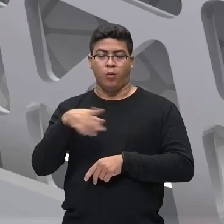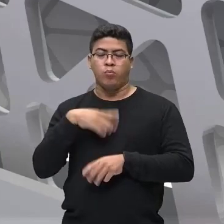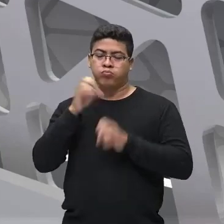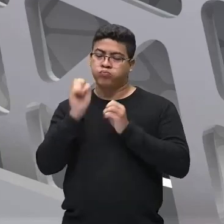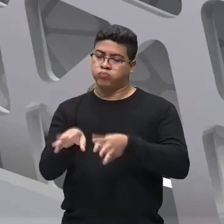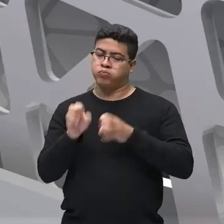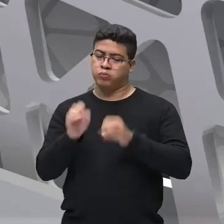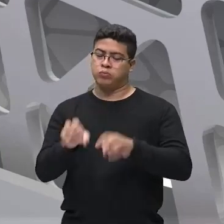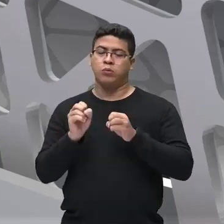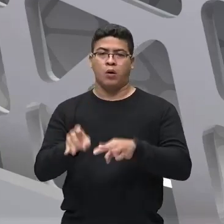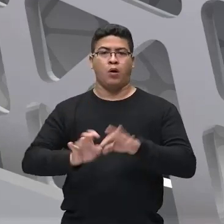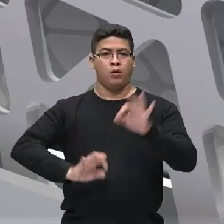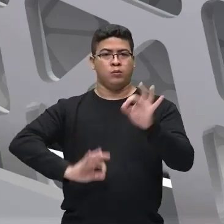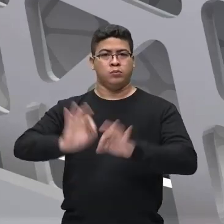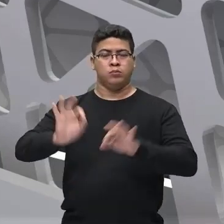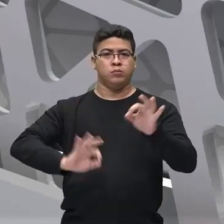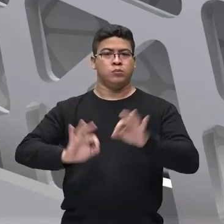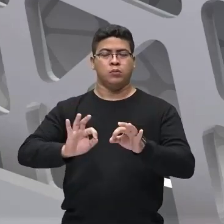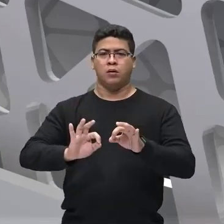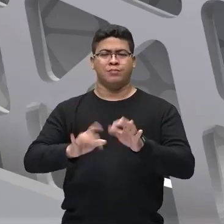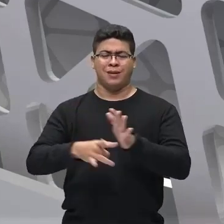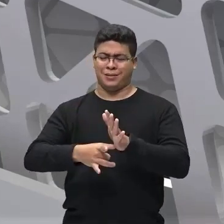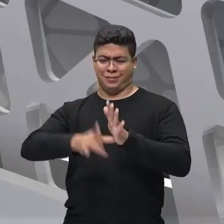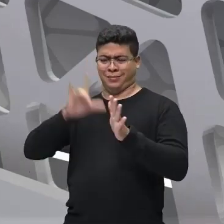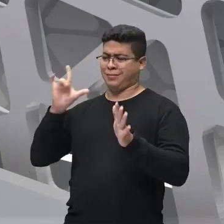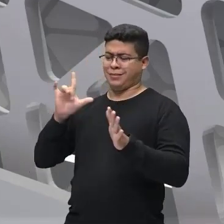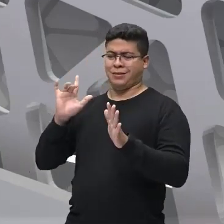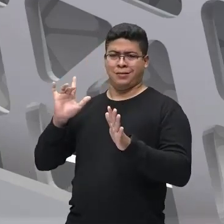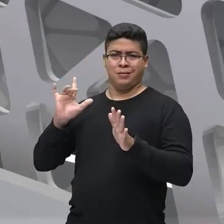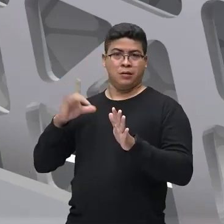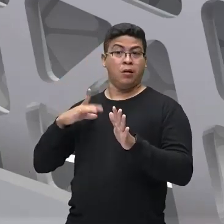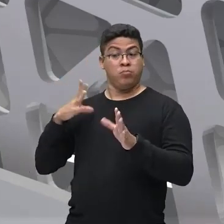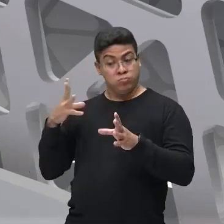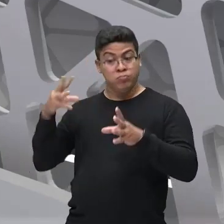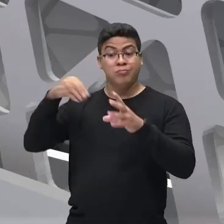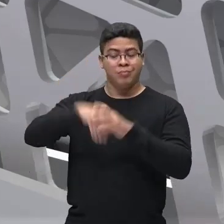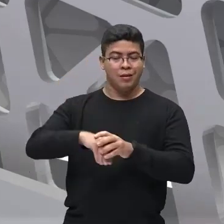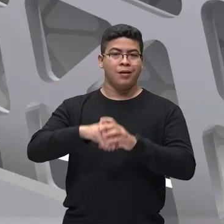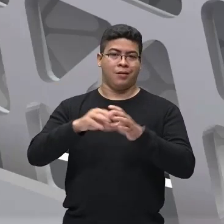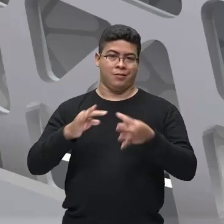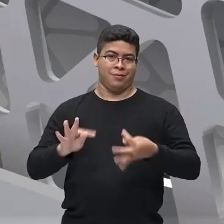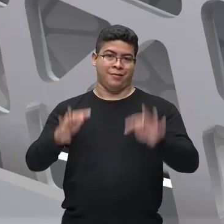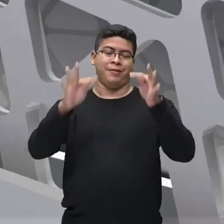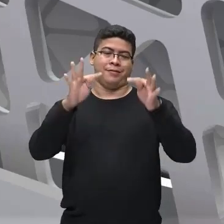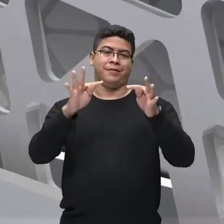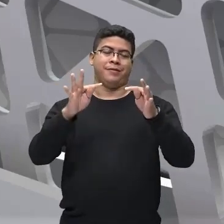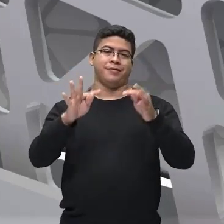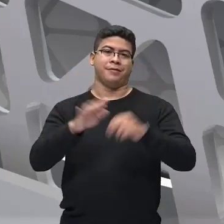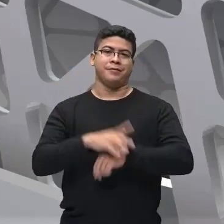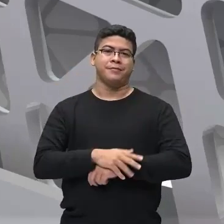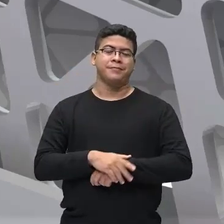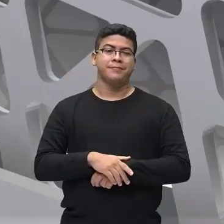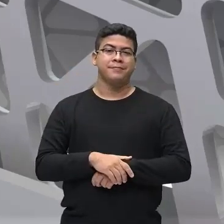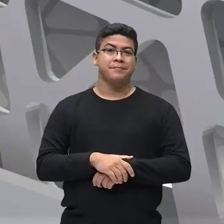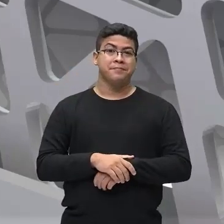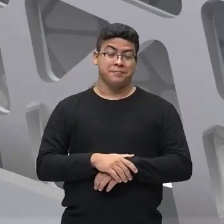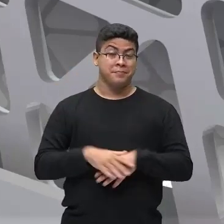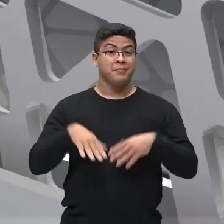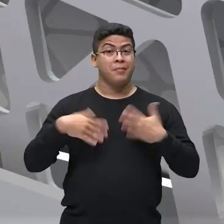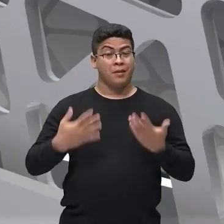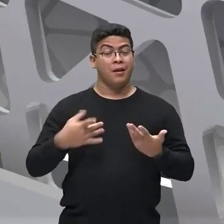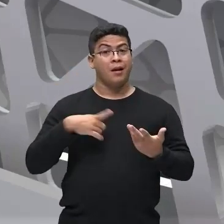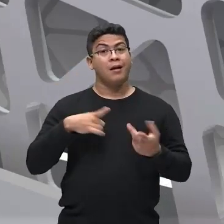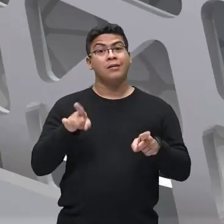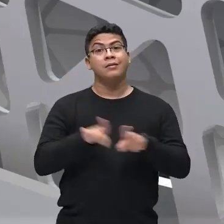pessoas para não ficar atrás no tempo, dentro das mídias e dentro das tecnologias. Inclusive, a Lívia